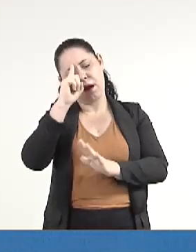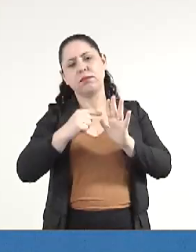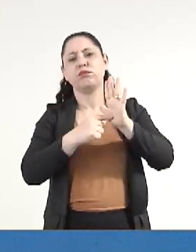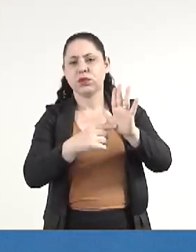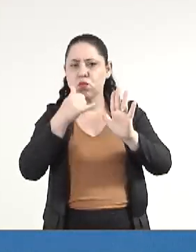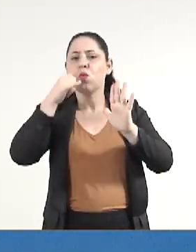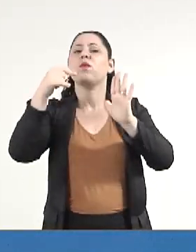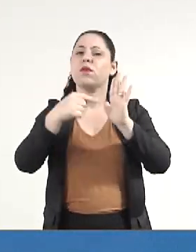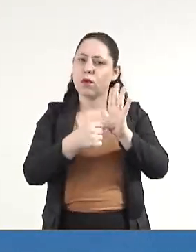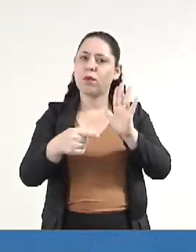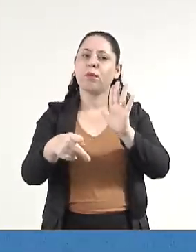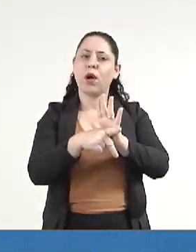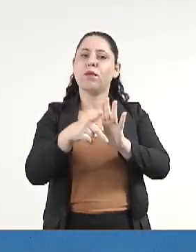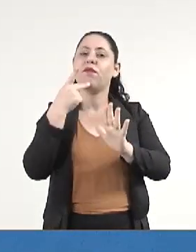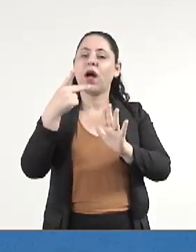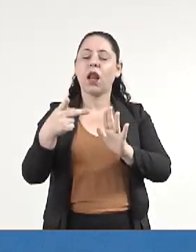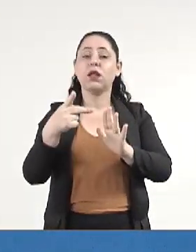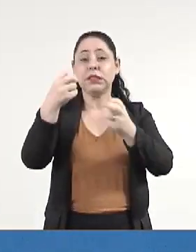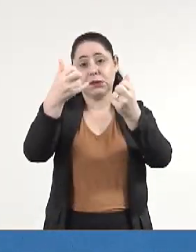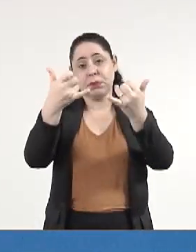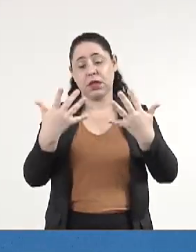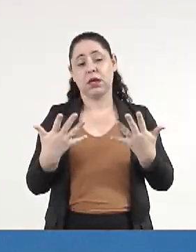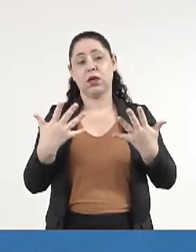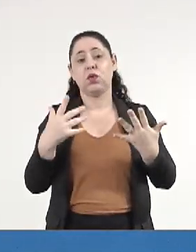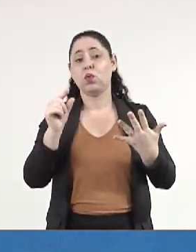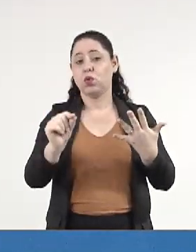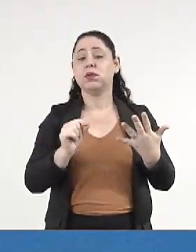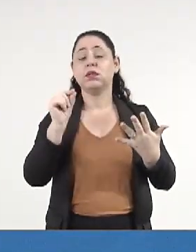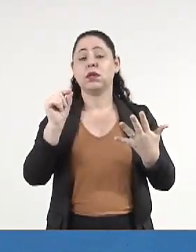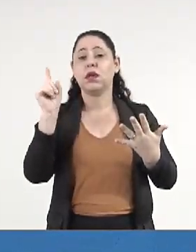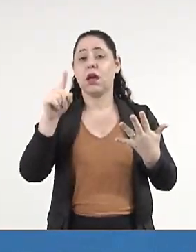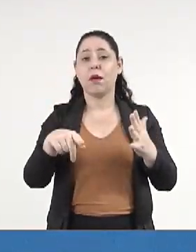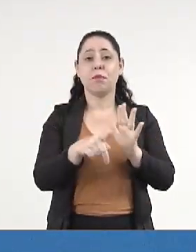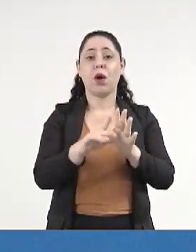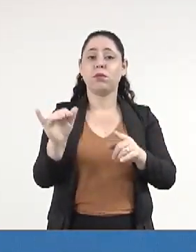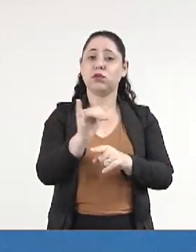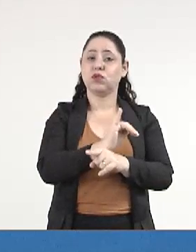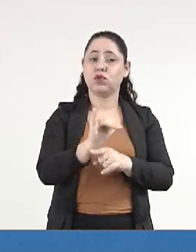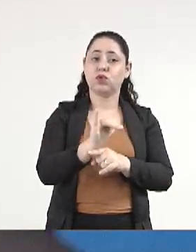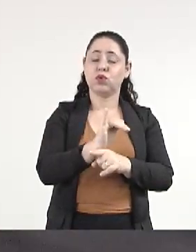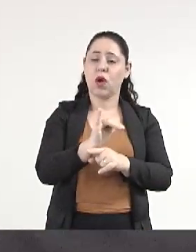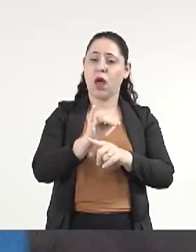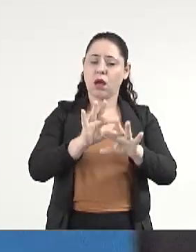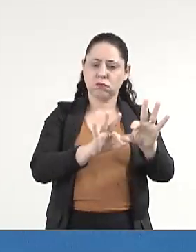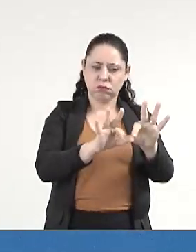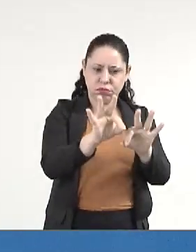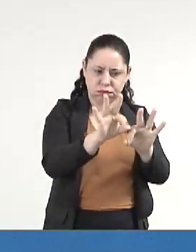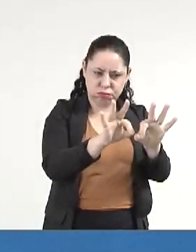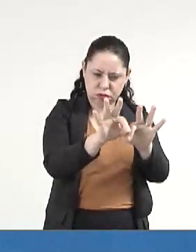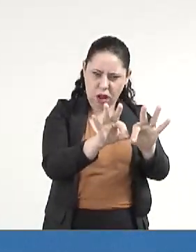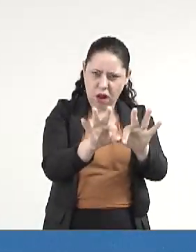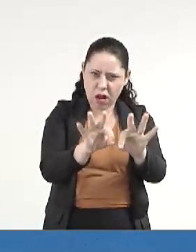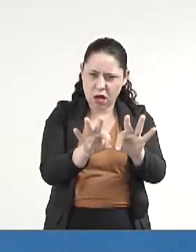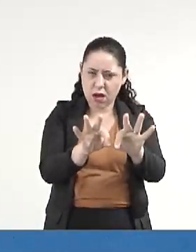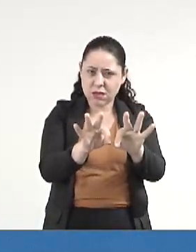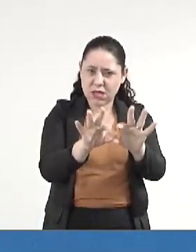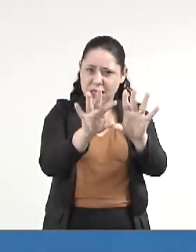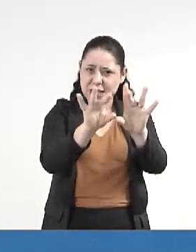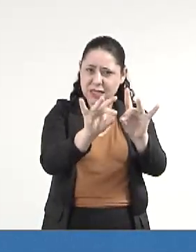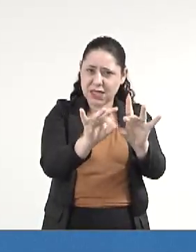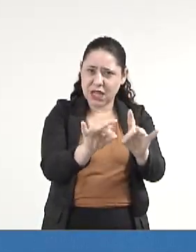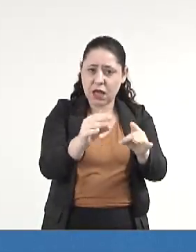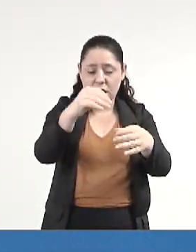uma denúncia dando conta de que as coisas estavam sendo articuladas ali,